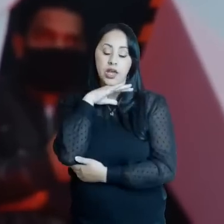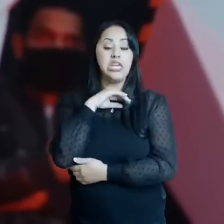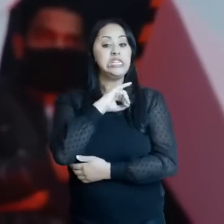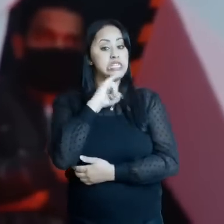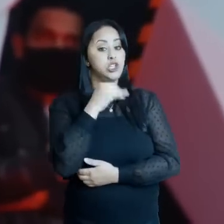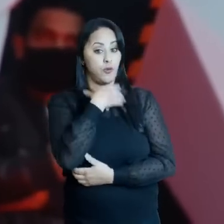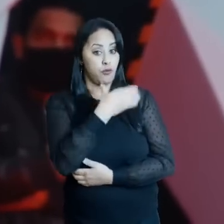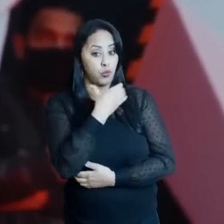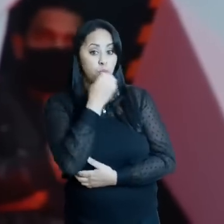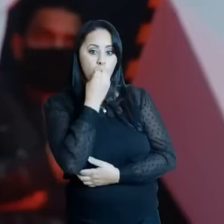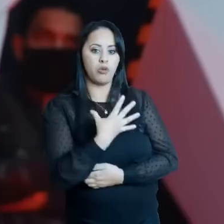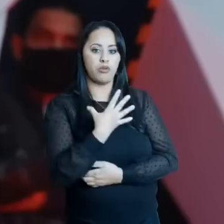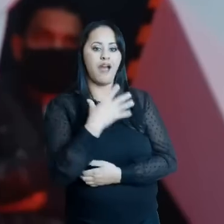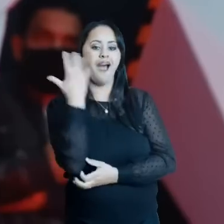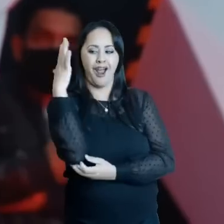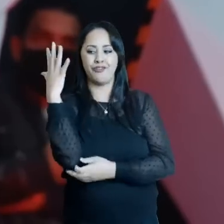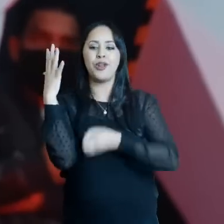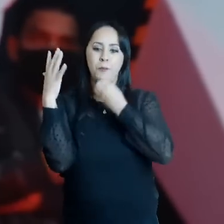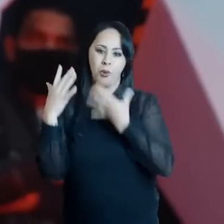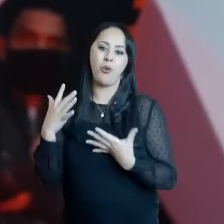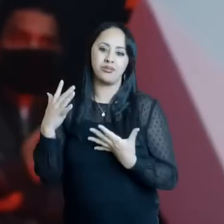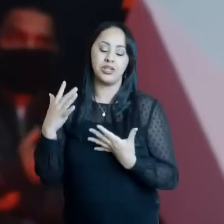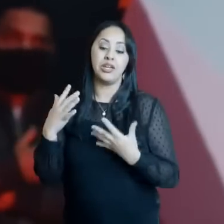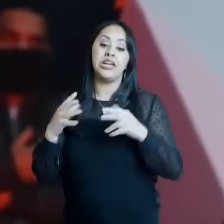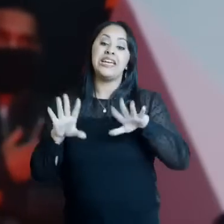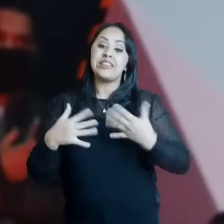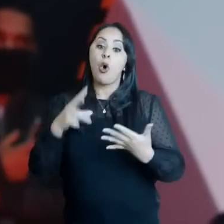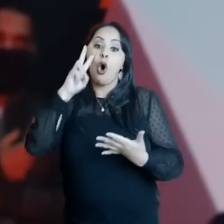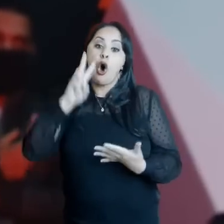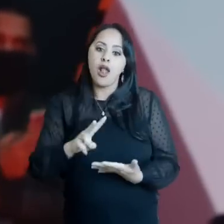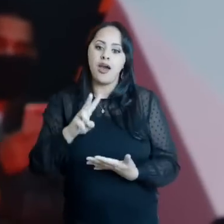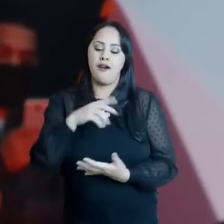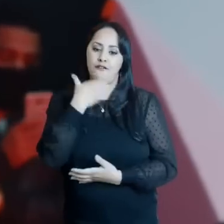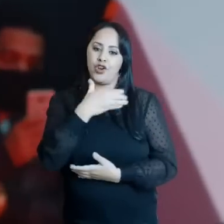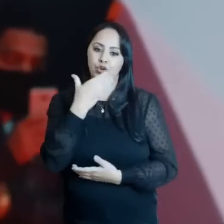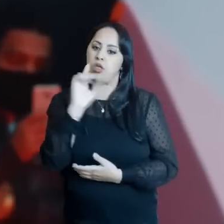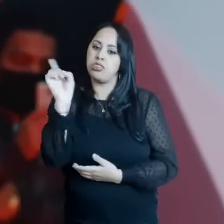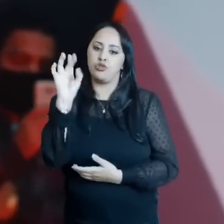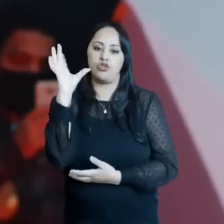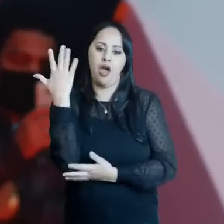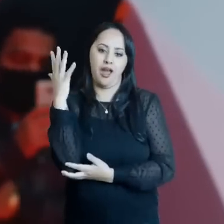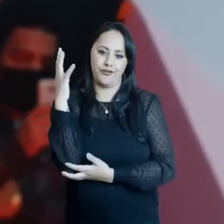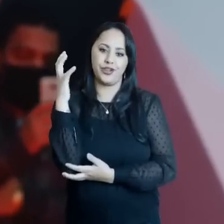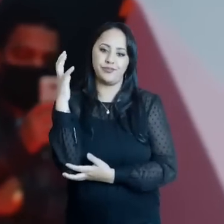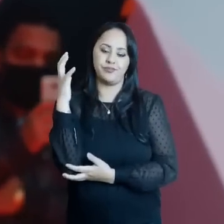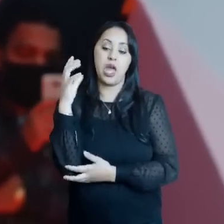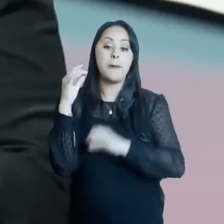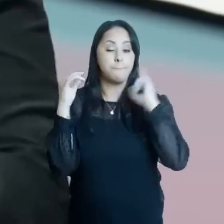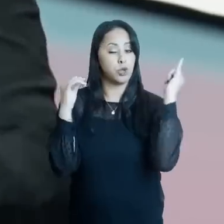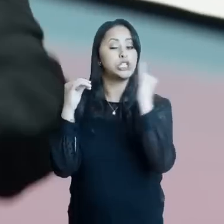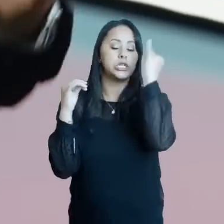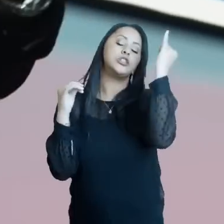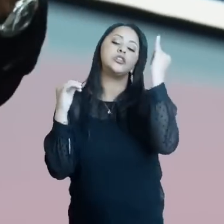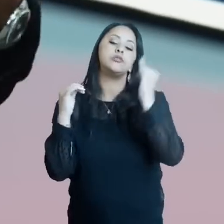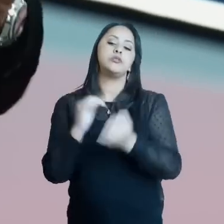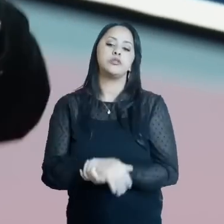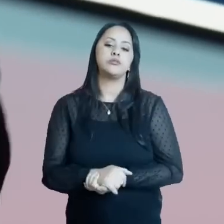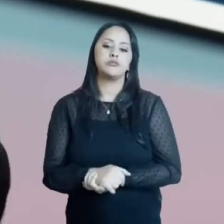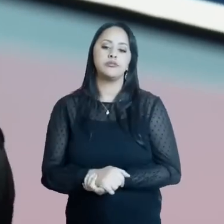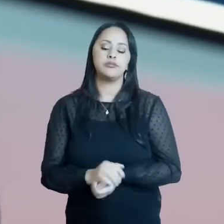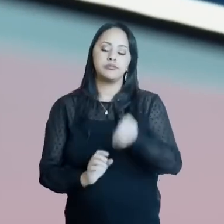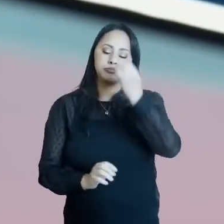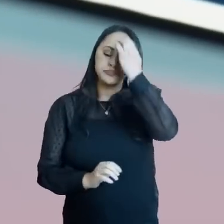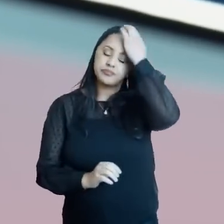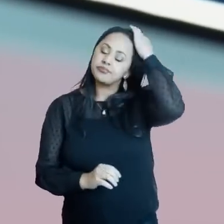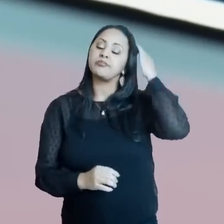fruto for bom, a árvore é boa. Então, olhe o fruto e não somente a árvore. É muito importante que você olhe o fruto e não somente... Já vira o telefone que